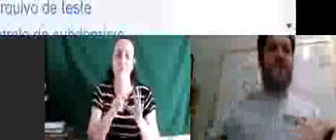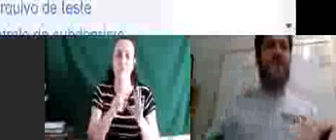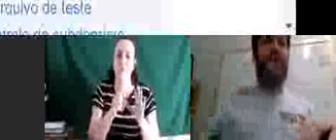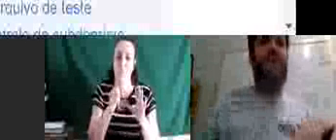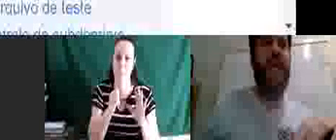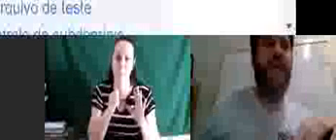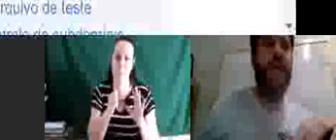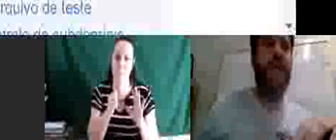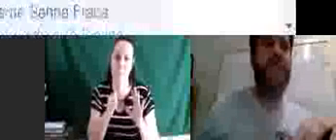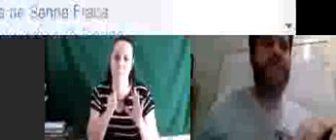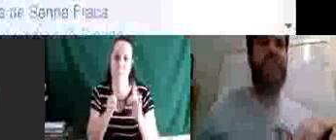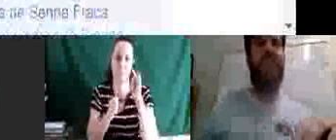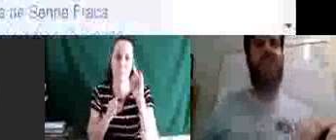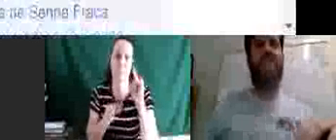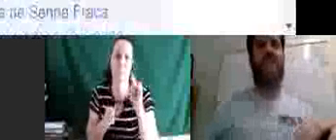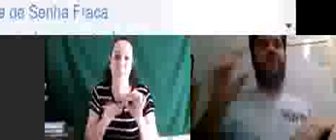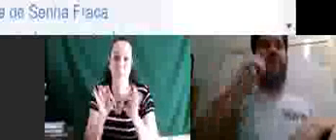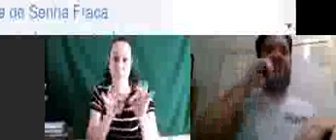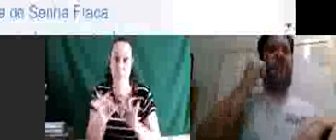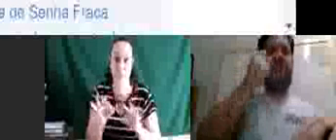lembra?